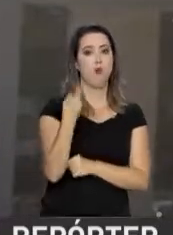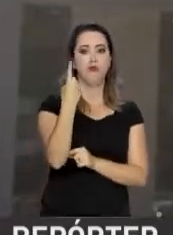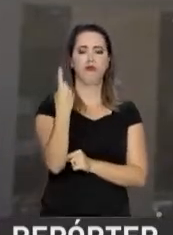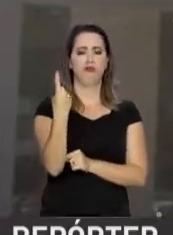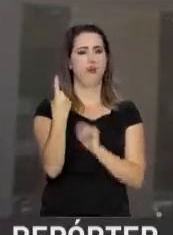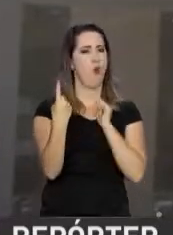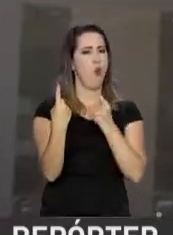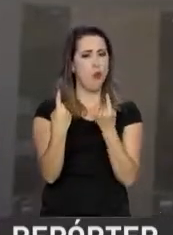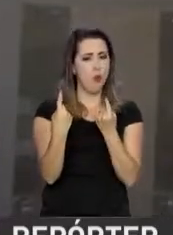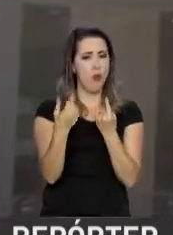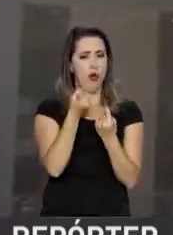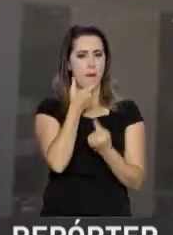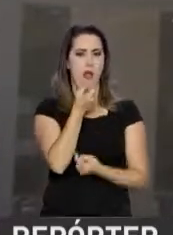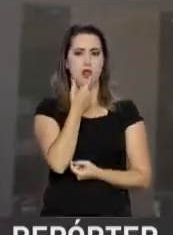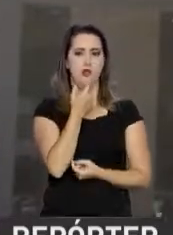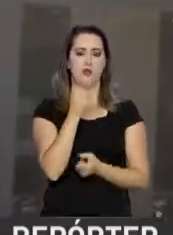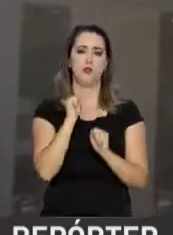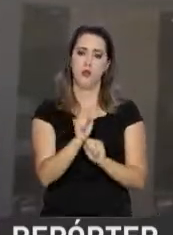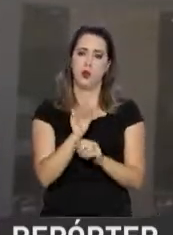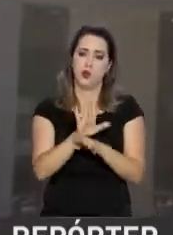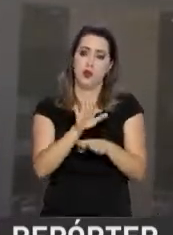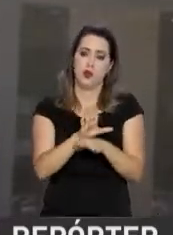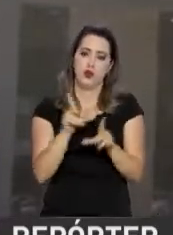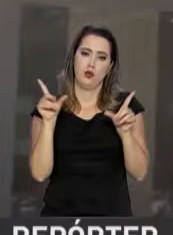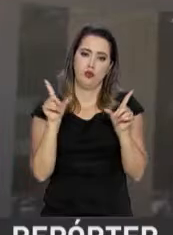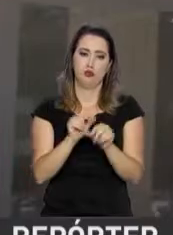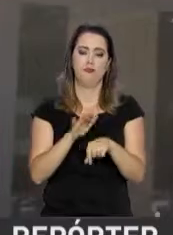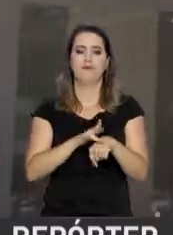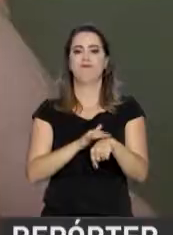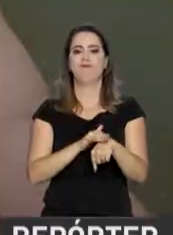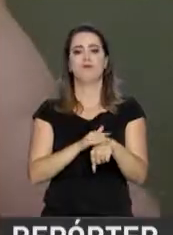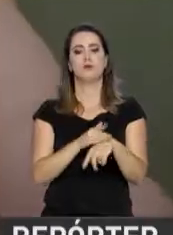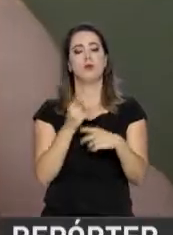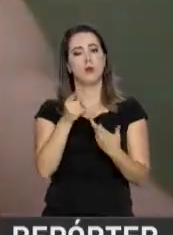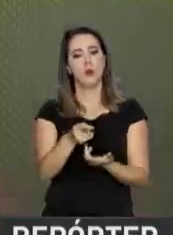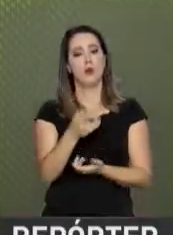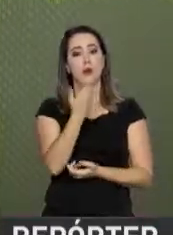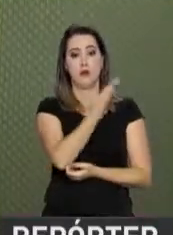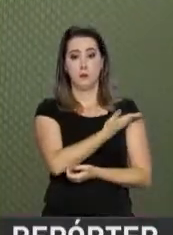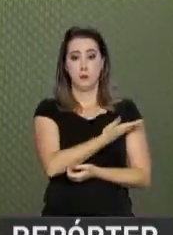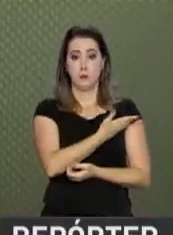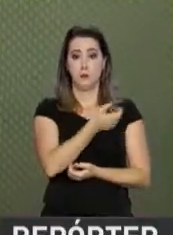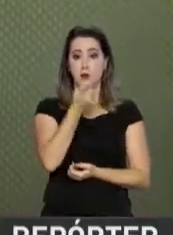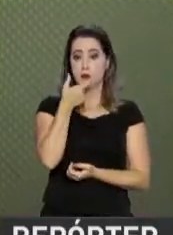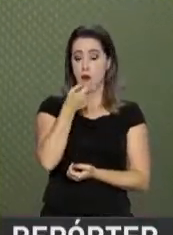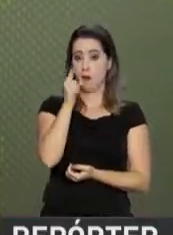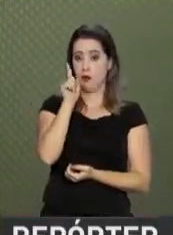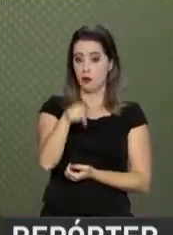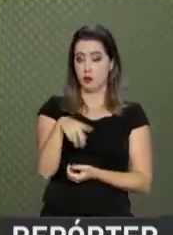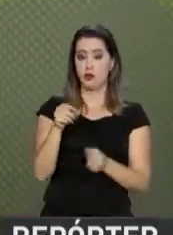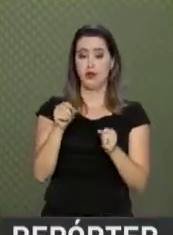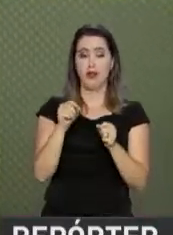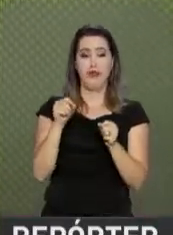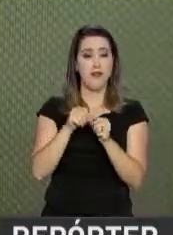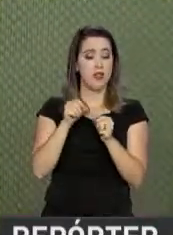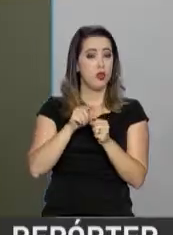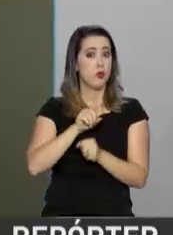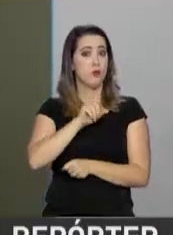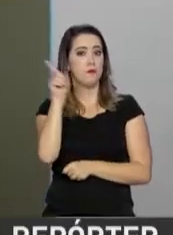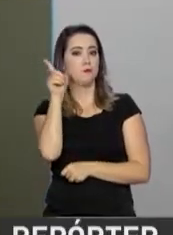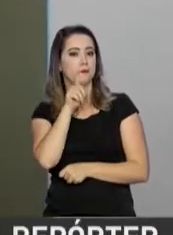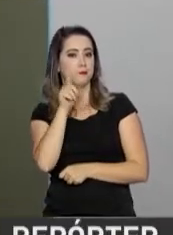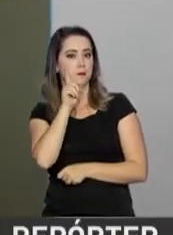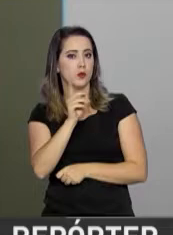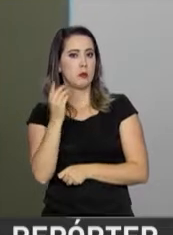medicamento capaz de estado izar e evitar o avanço da doença é os o lyris que é fabricado nos estados unidos